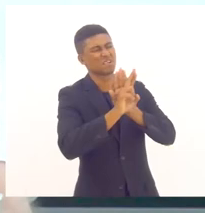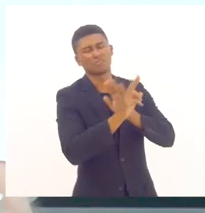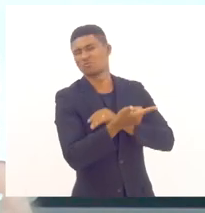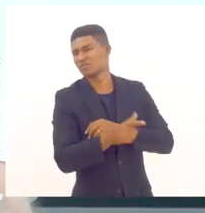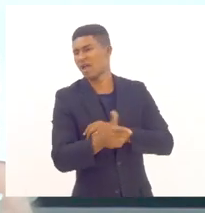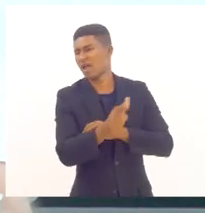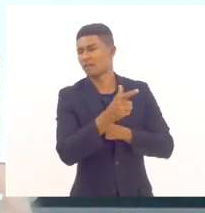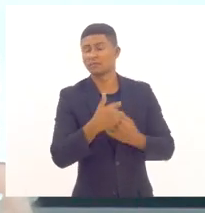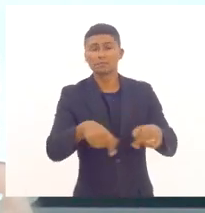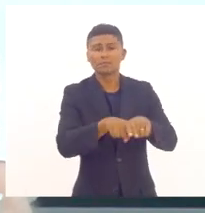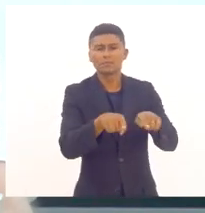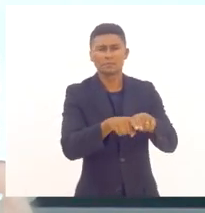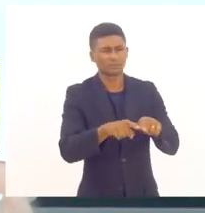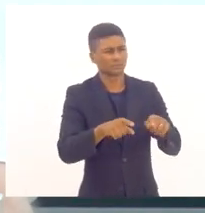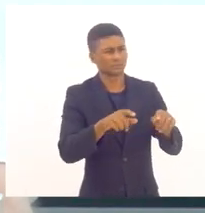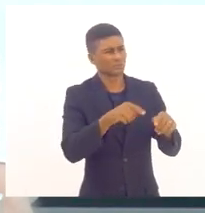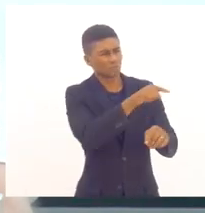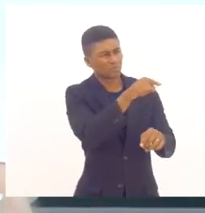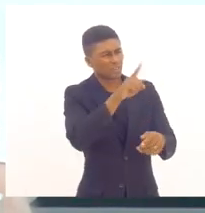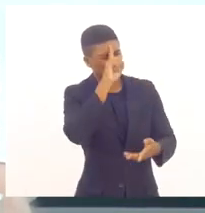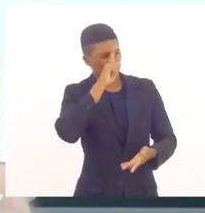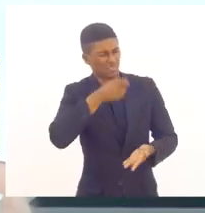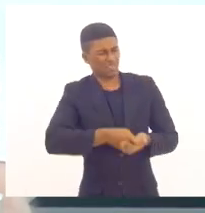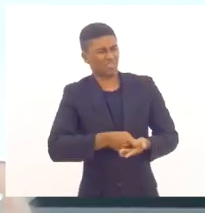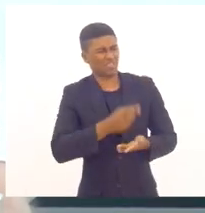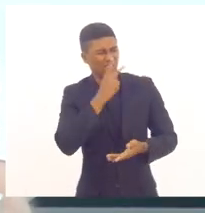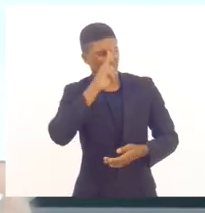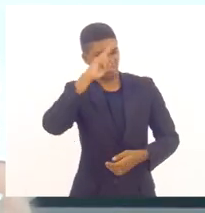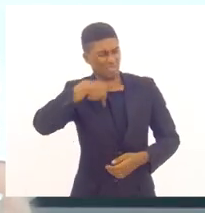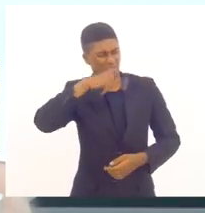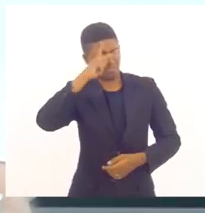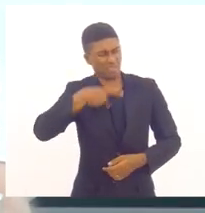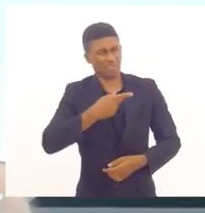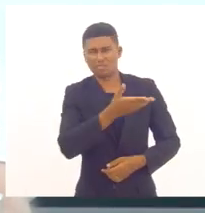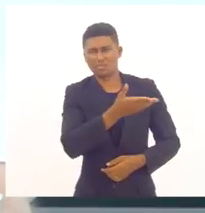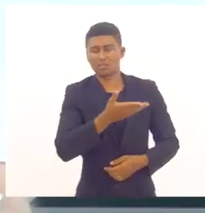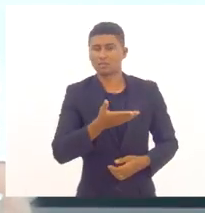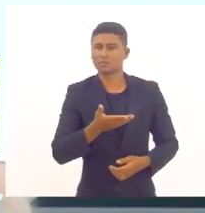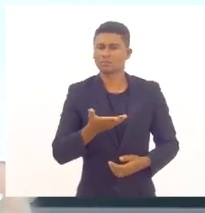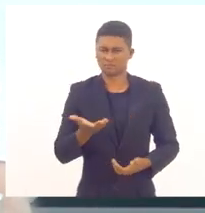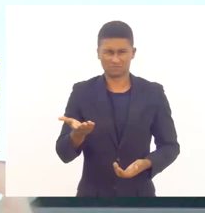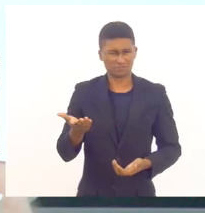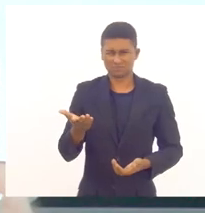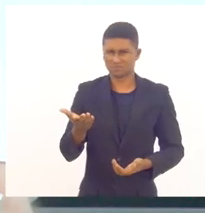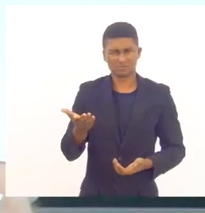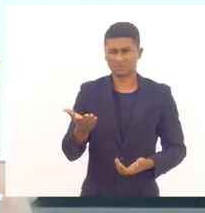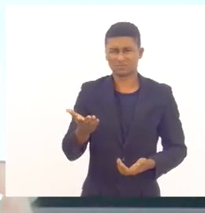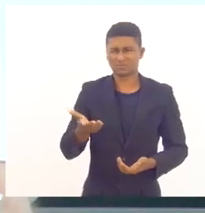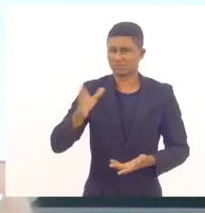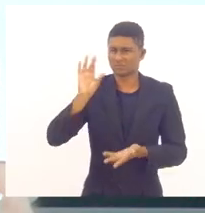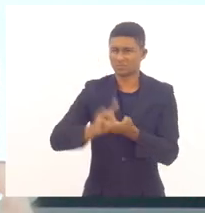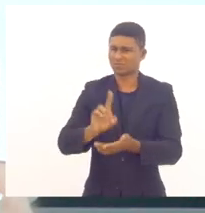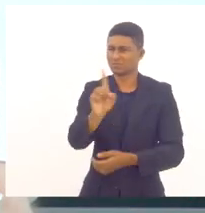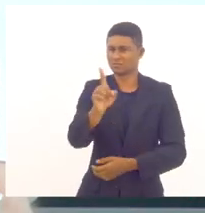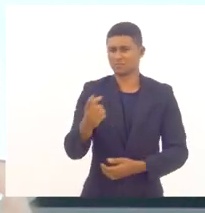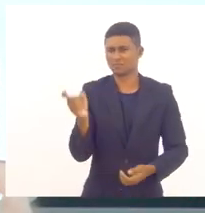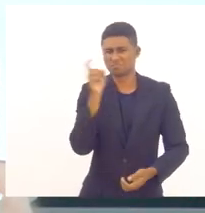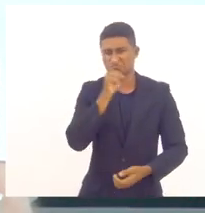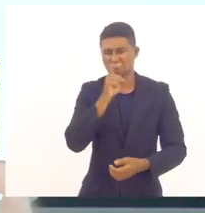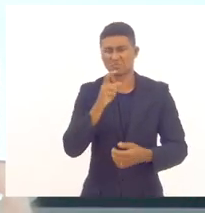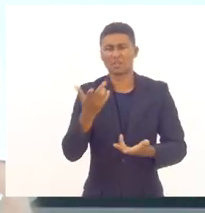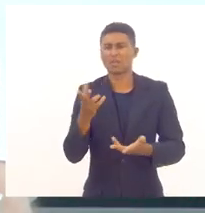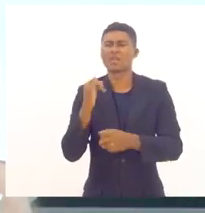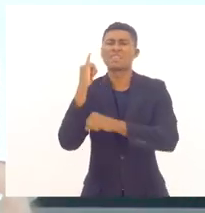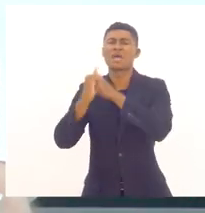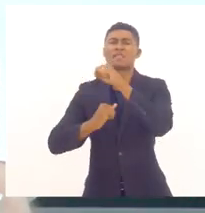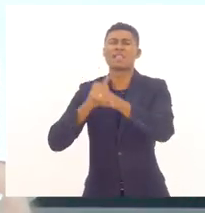não envolvemos a capoeira, que nós decidimos da nossa forma. Então, isso para mim tudo é inverdade, que jogam na internet.